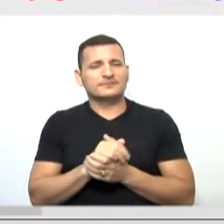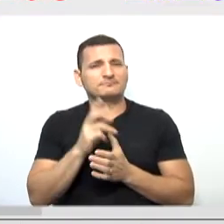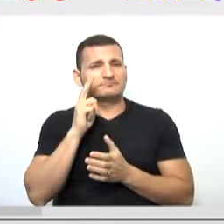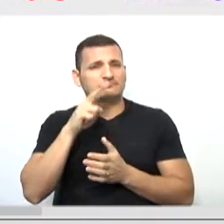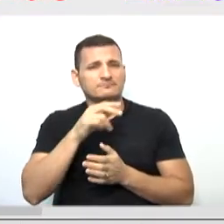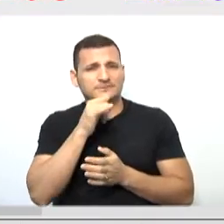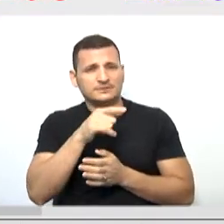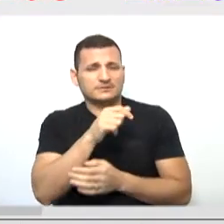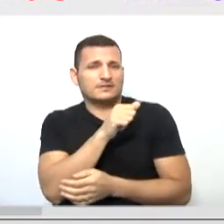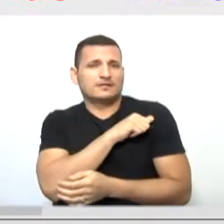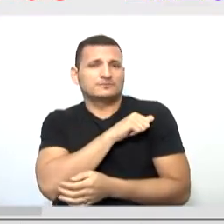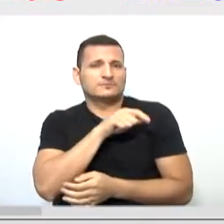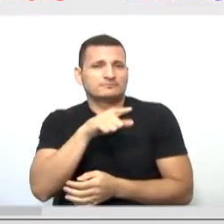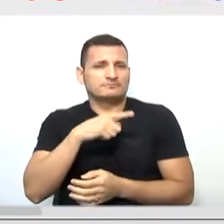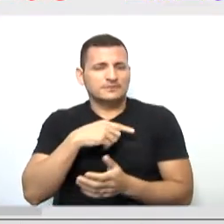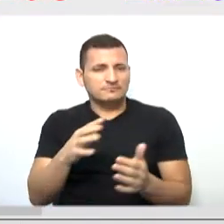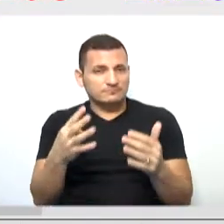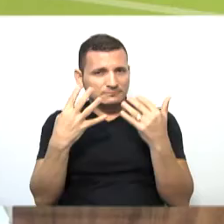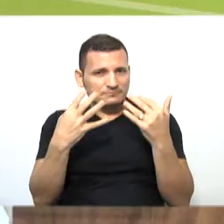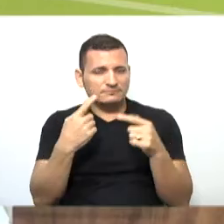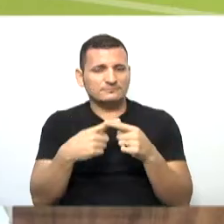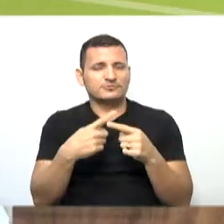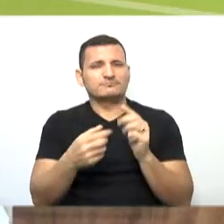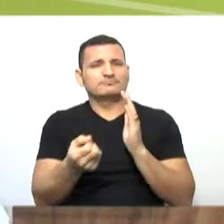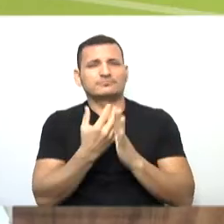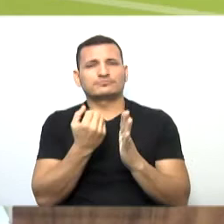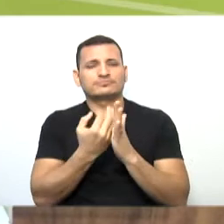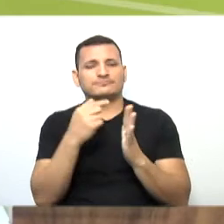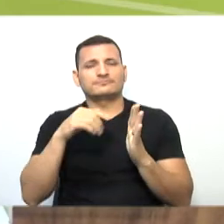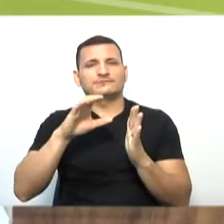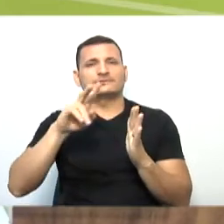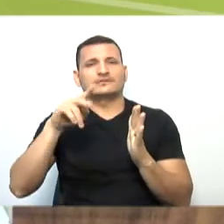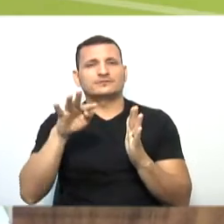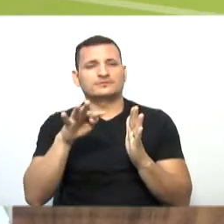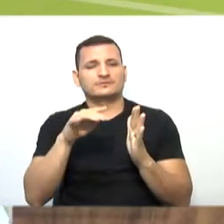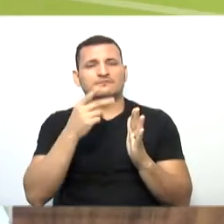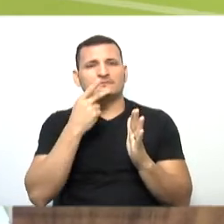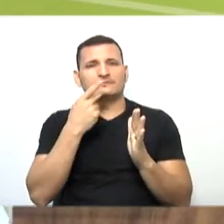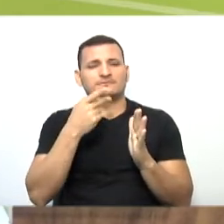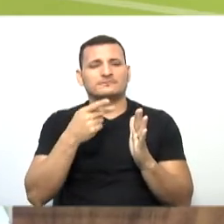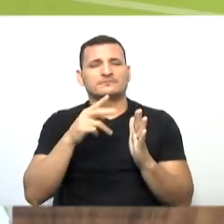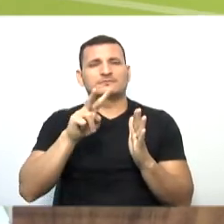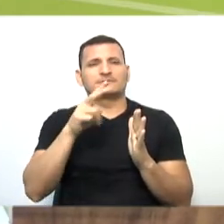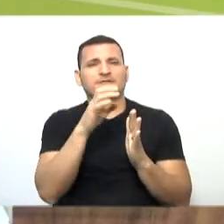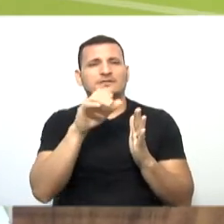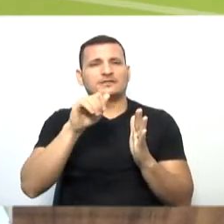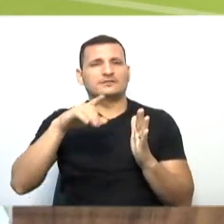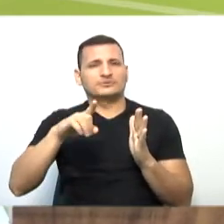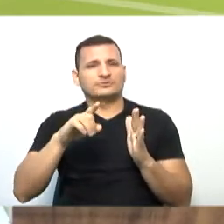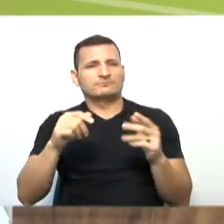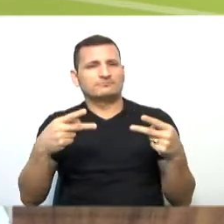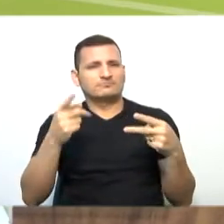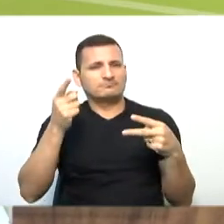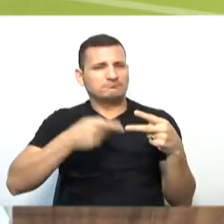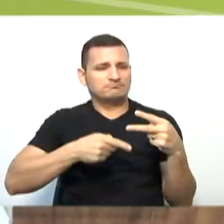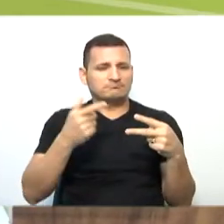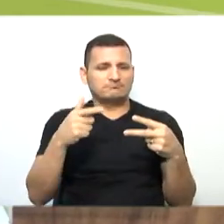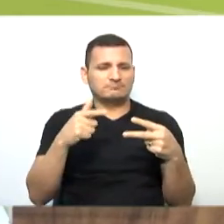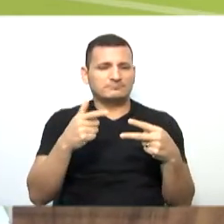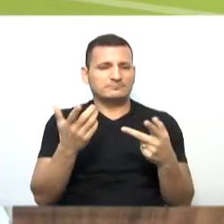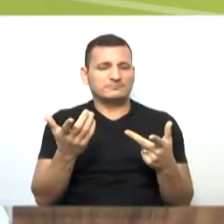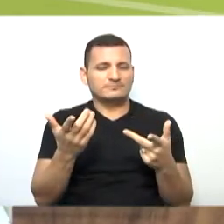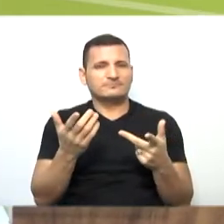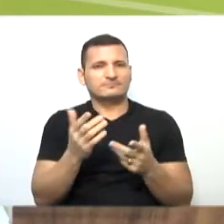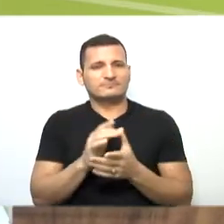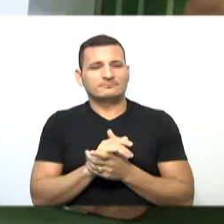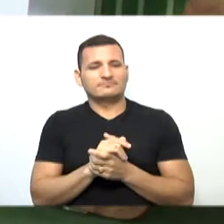prestando atenção, até porque eles mandaram aqui no chat, professora, que a tag read não foi fechada. Será que eles estão prestando atenção nisso mesmo? Olha, caraca, vocês